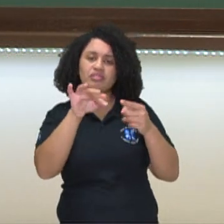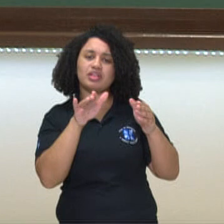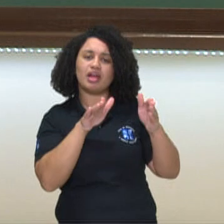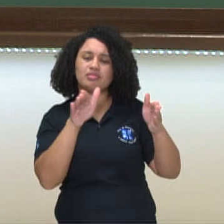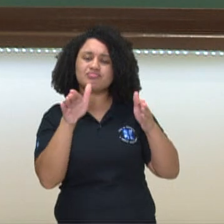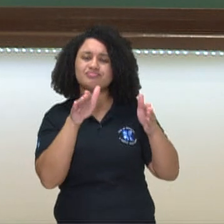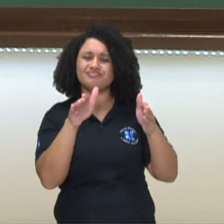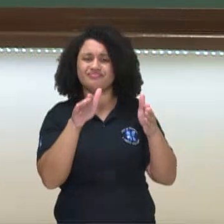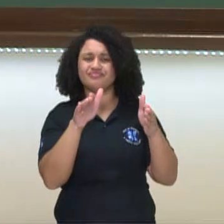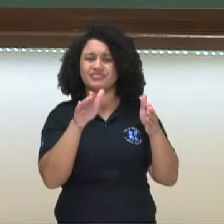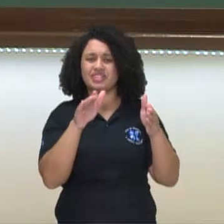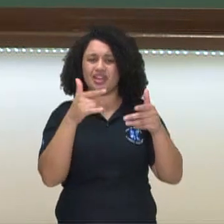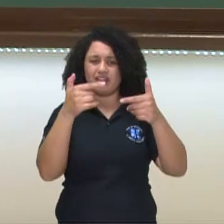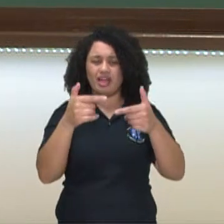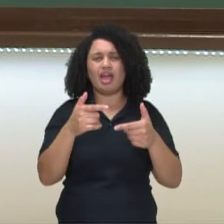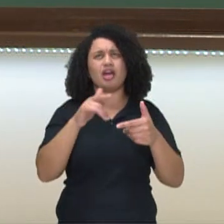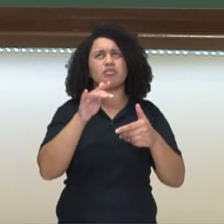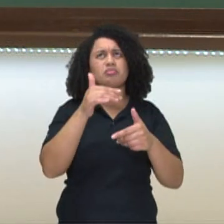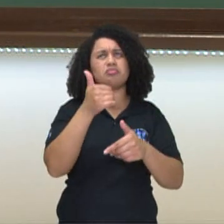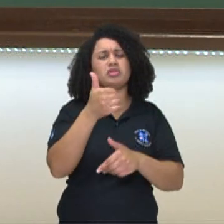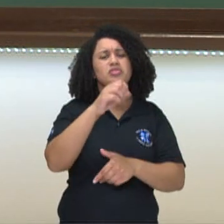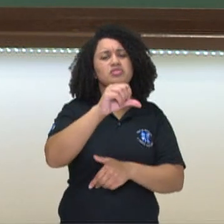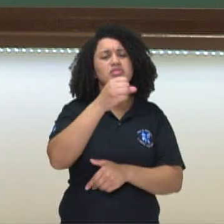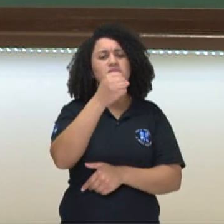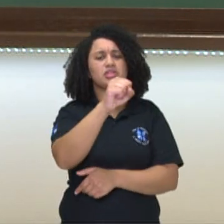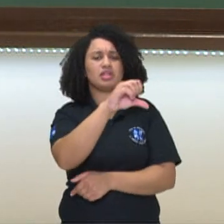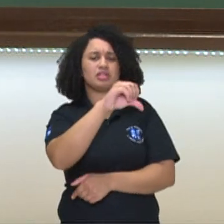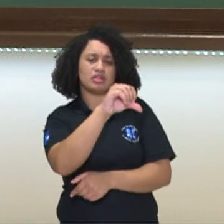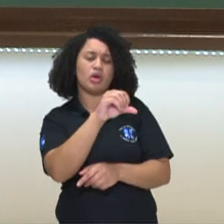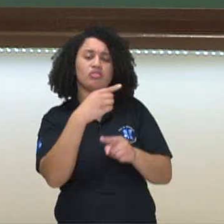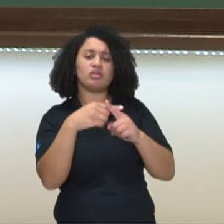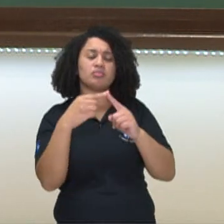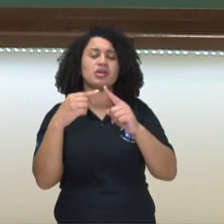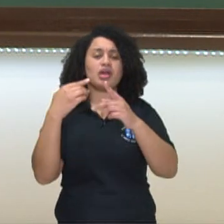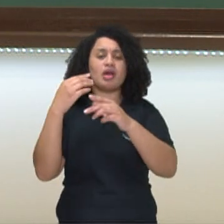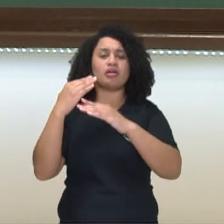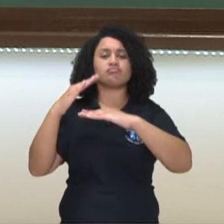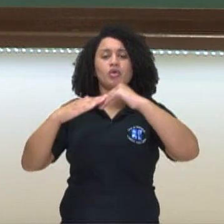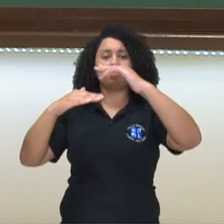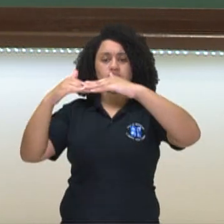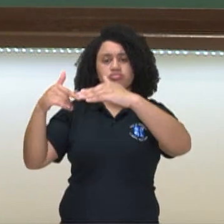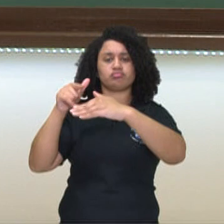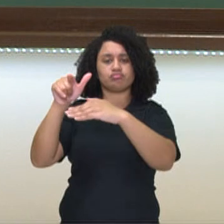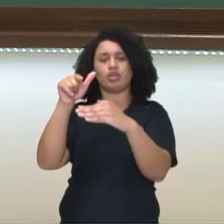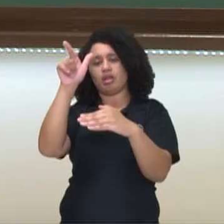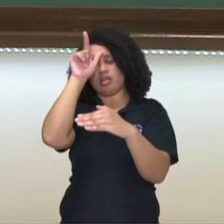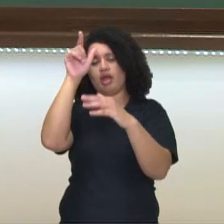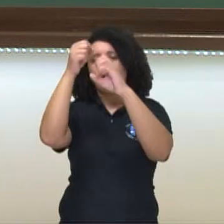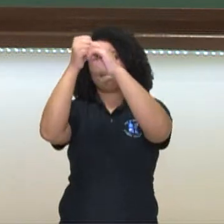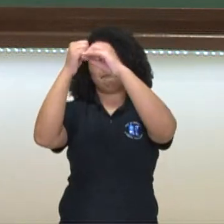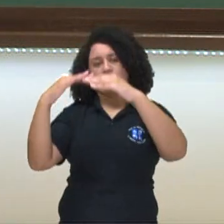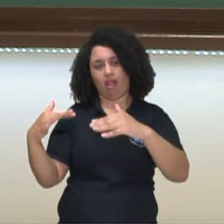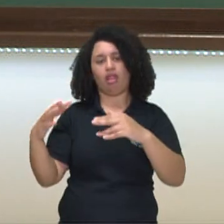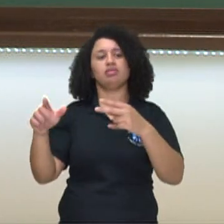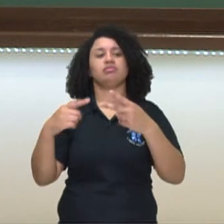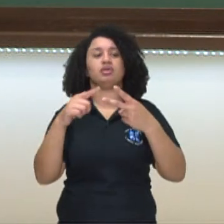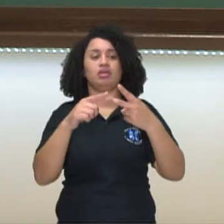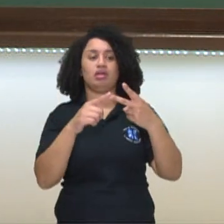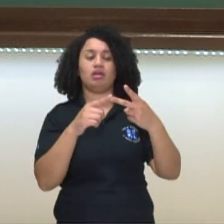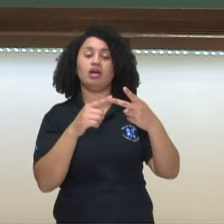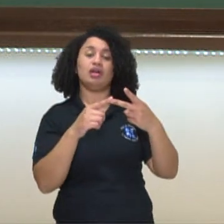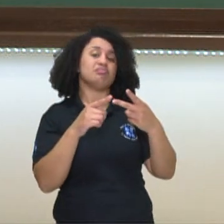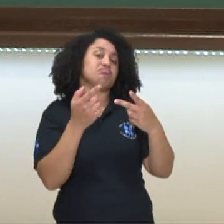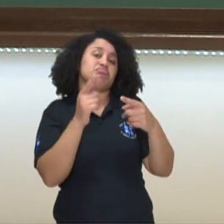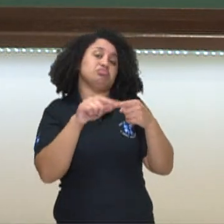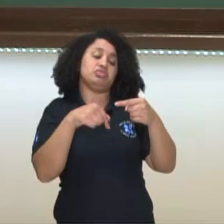ele se dá em 1989, com o símbolo queda do Muro de Berlim, ou em 1991, com o fim da União Soviética. Por isso,